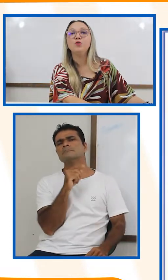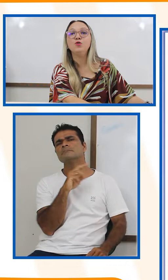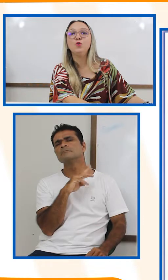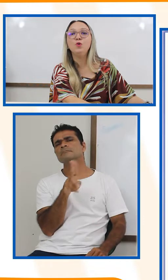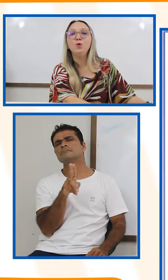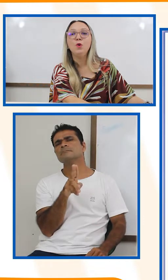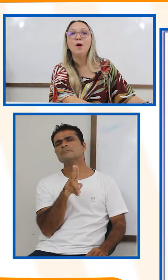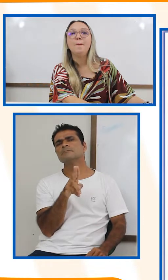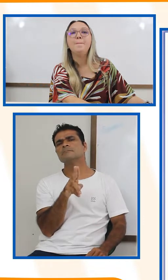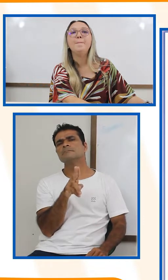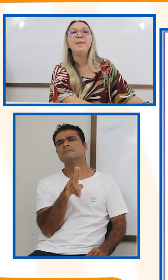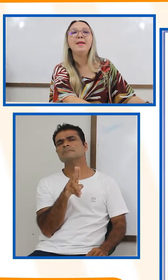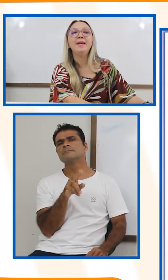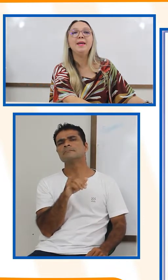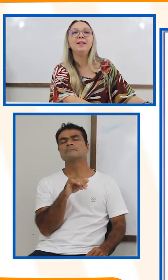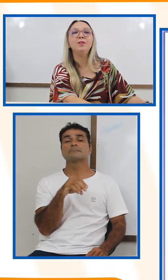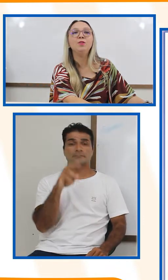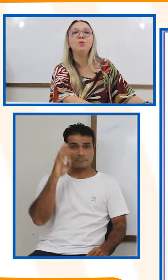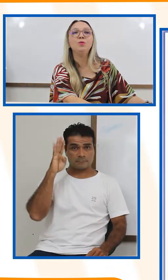o